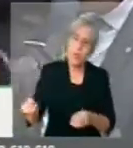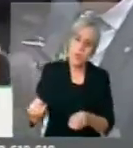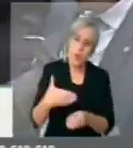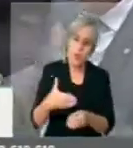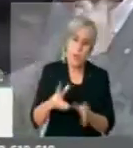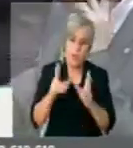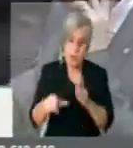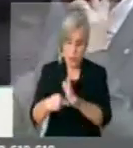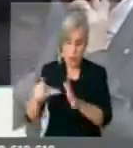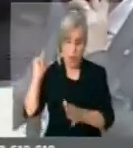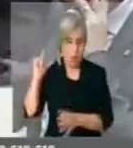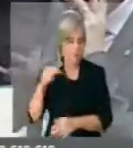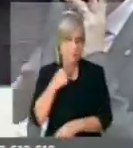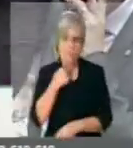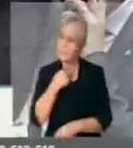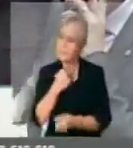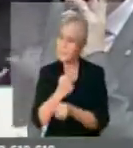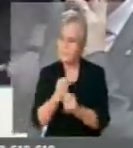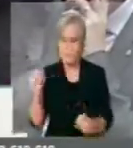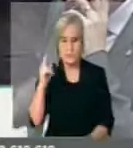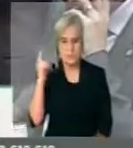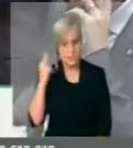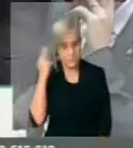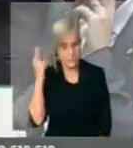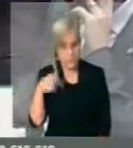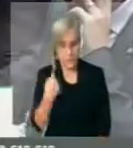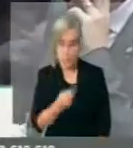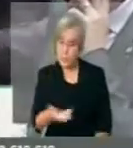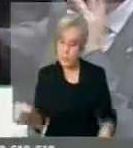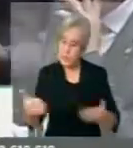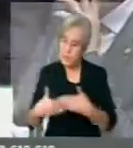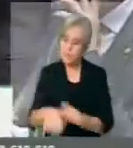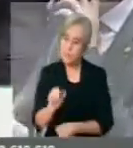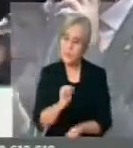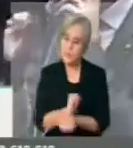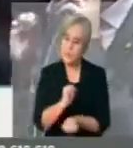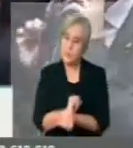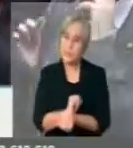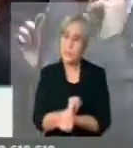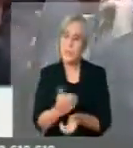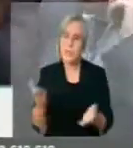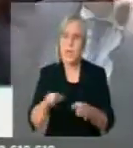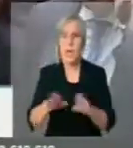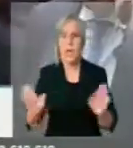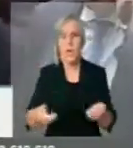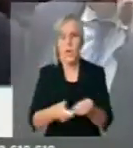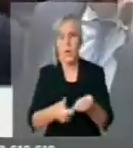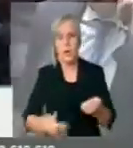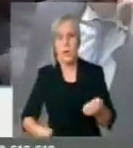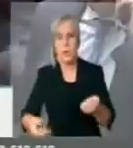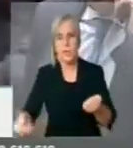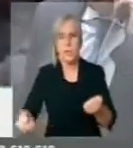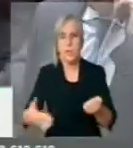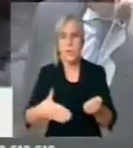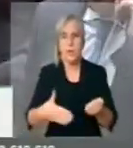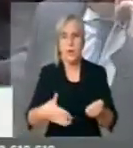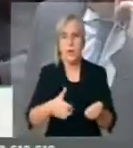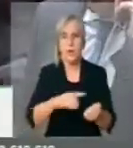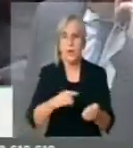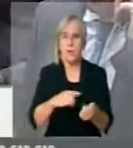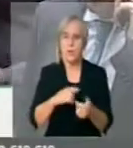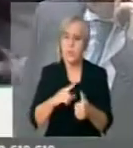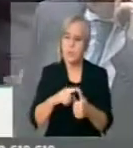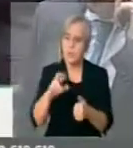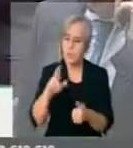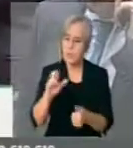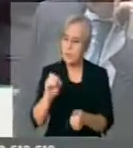não poderíamos continuar. Então nós estamos esperando agora, com esta nova mesa, em que pese ser o Rodrigo o